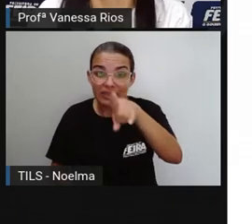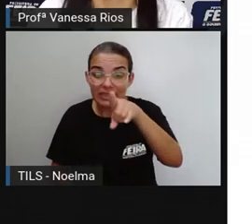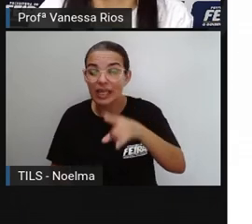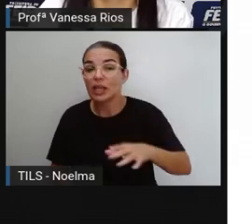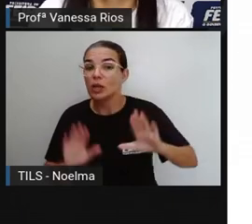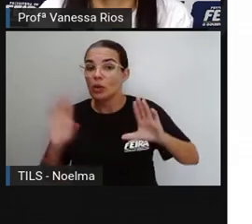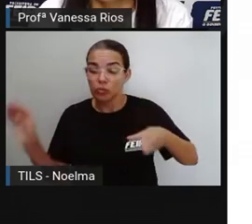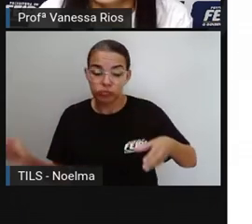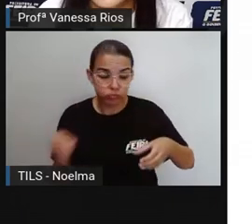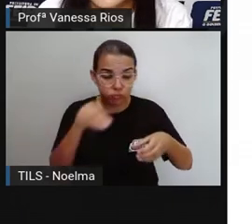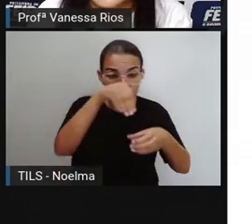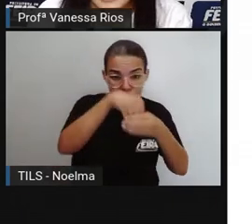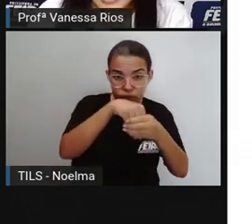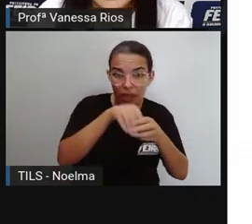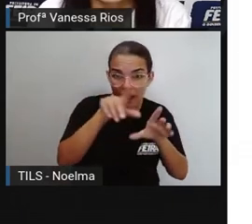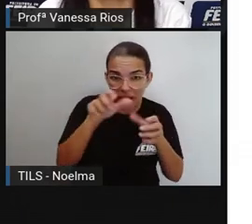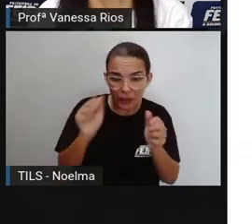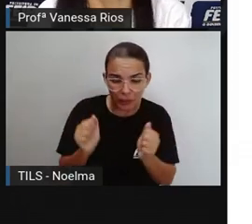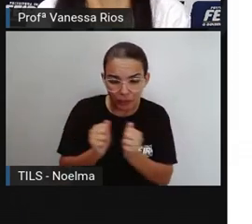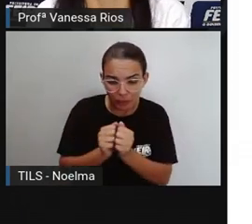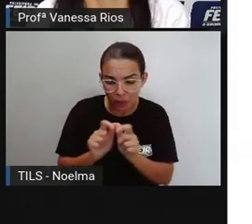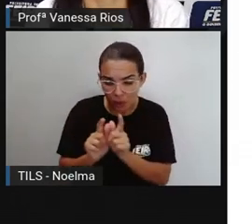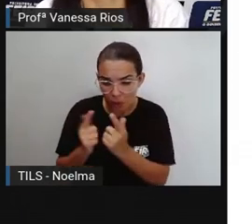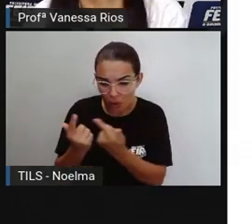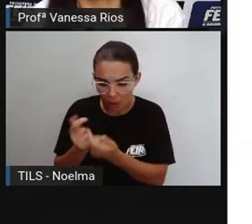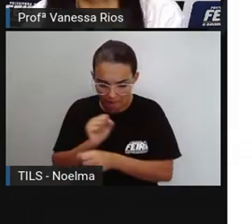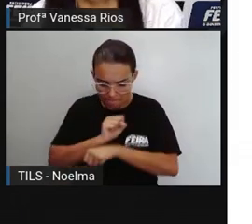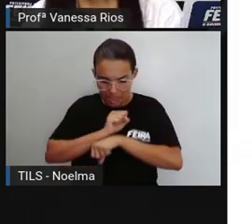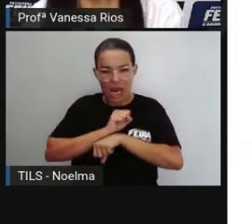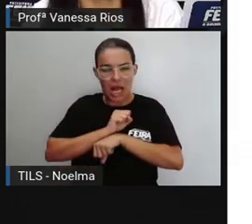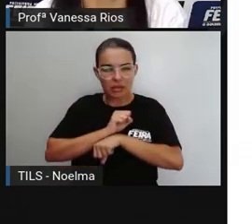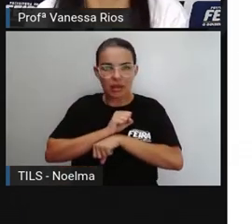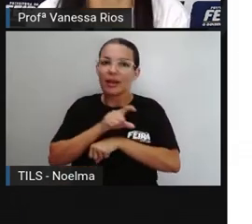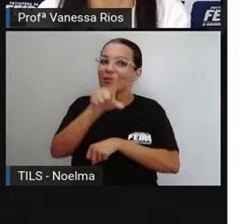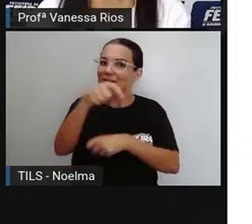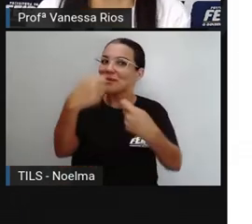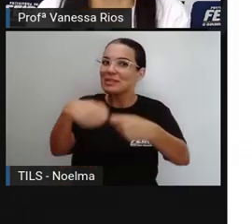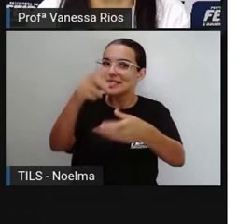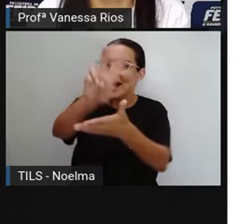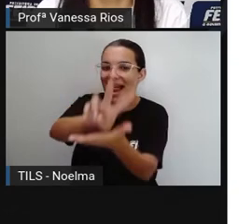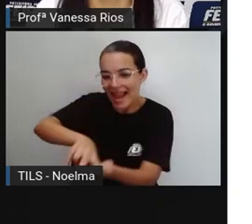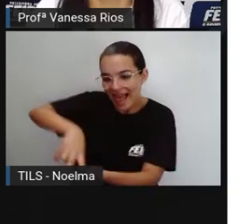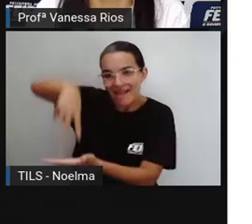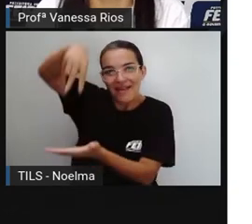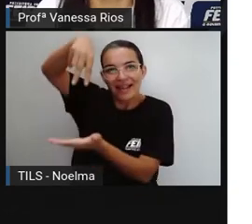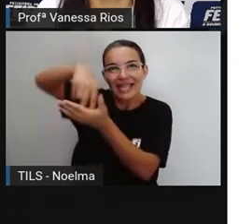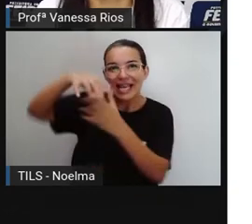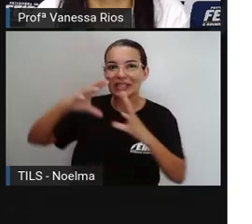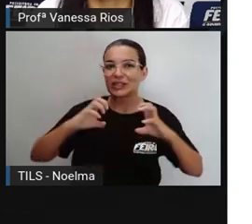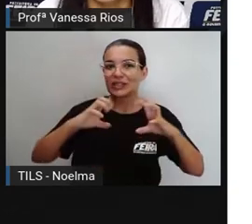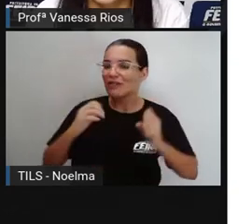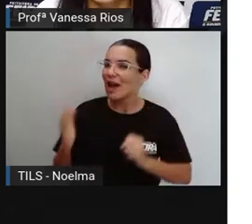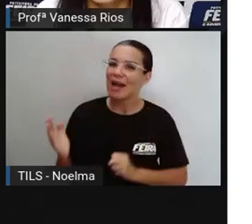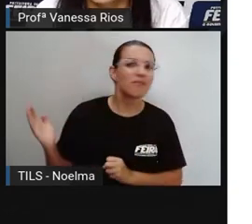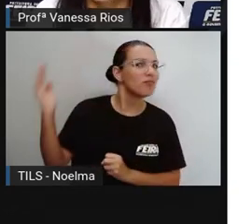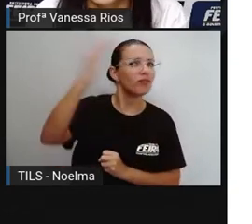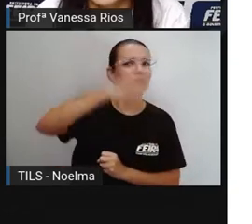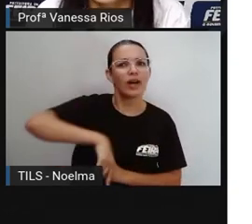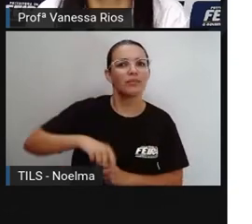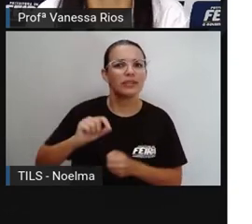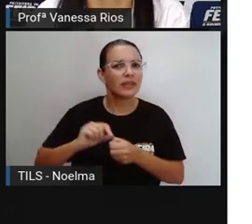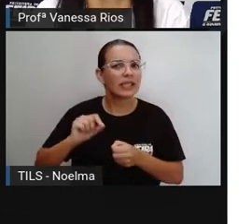dentro desse grupo dos sedentários, está na hora aí de levantar do sofá e procurar alguma atividade que desperte o